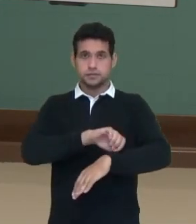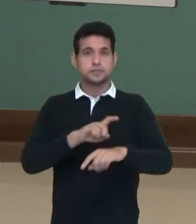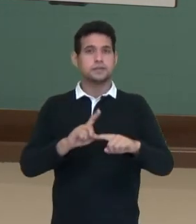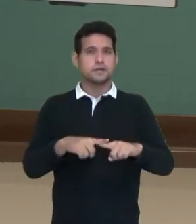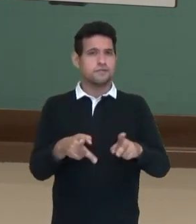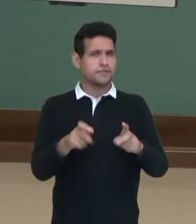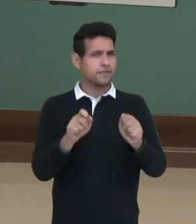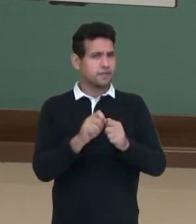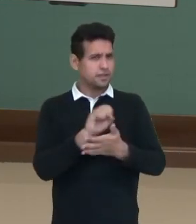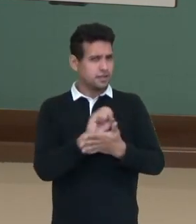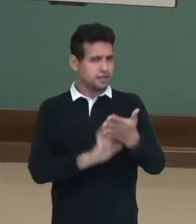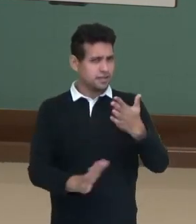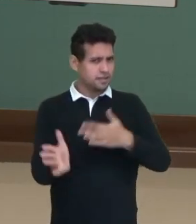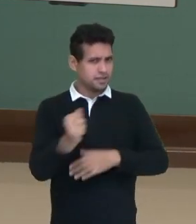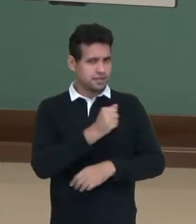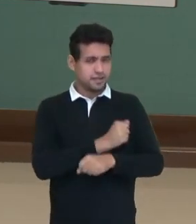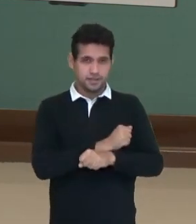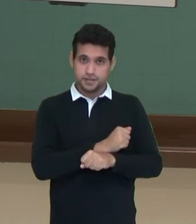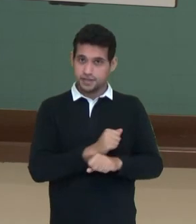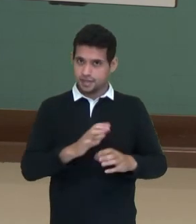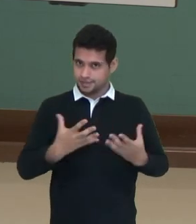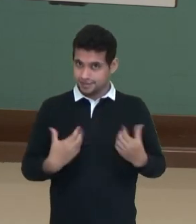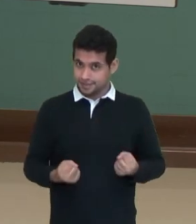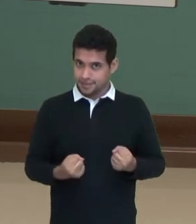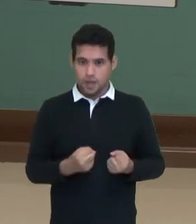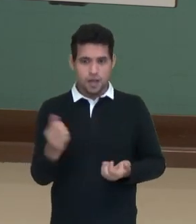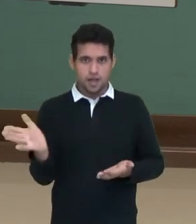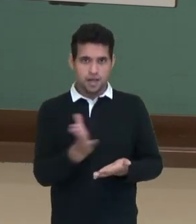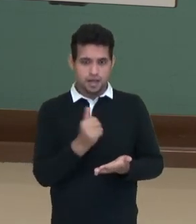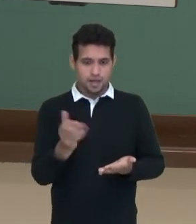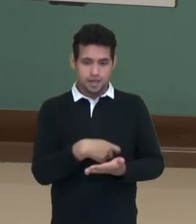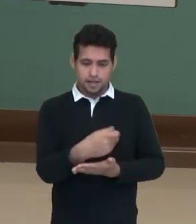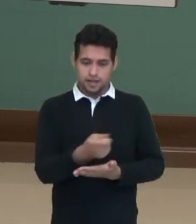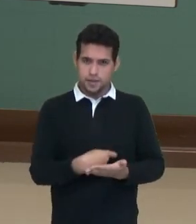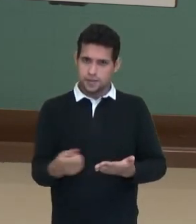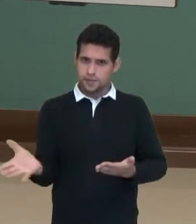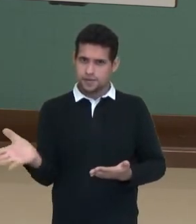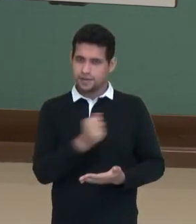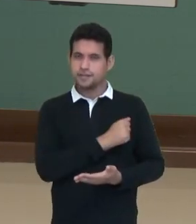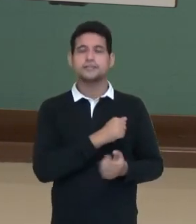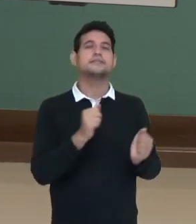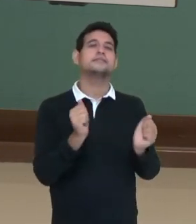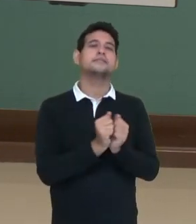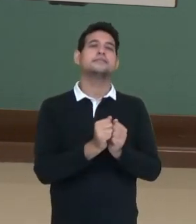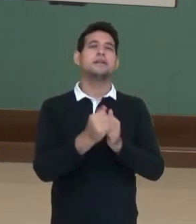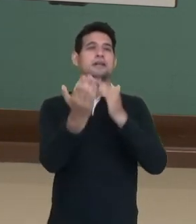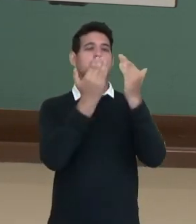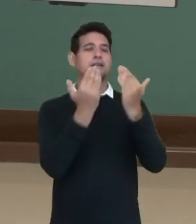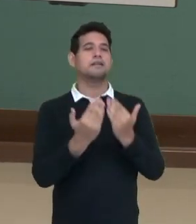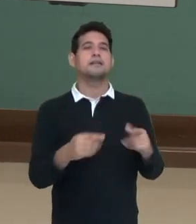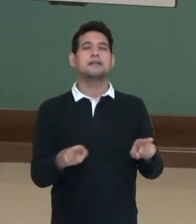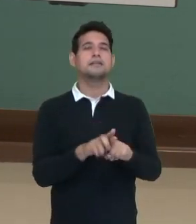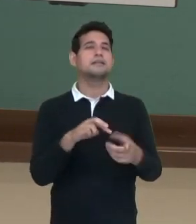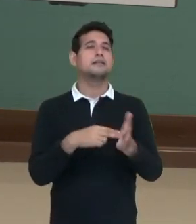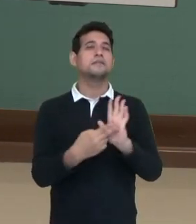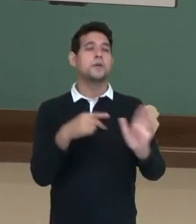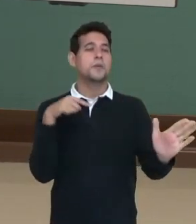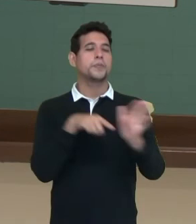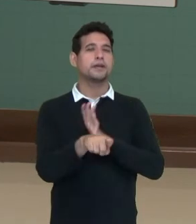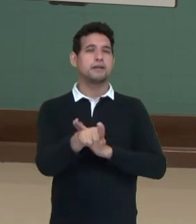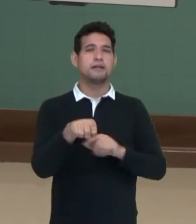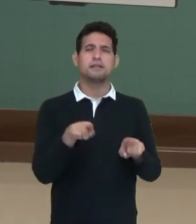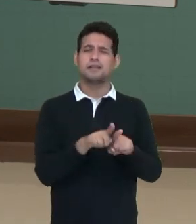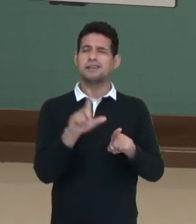Bora lá fazer uma atividade? Topa? Tá com o caderno bem organizado? Então vem comigo então, vamos conferir. Trata-se de uma pergunta